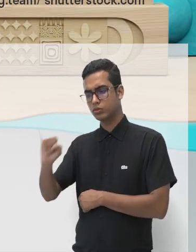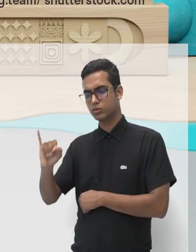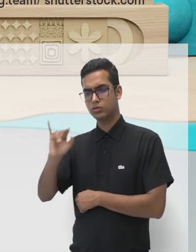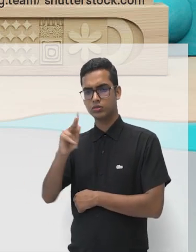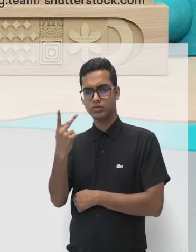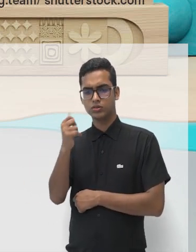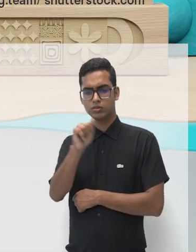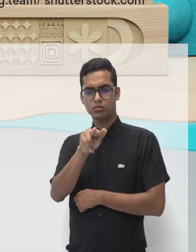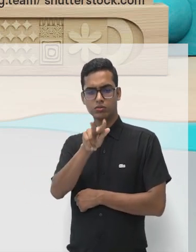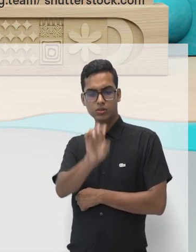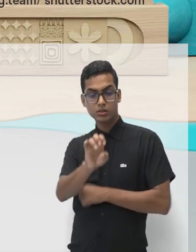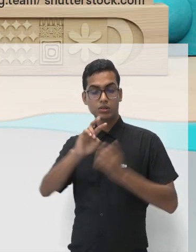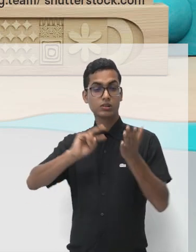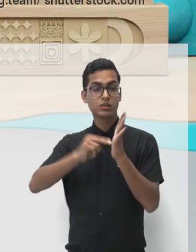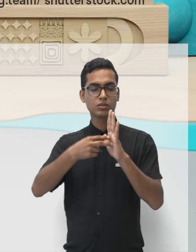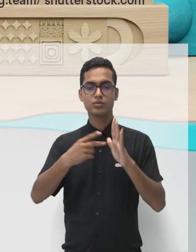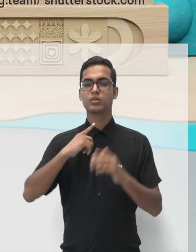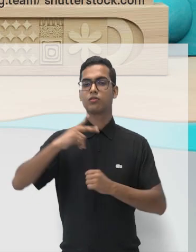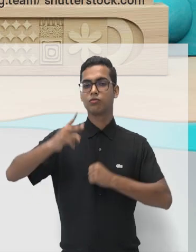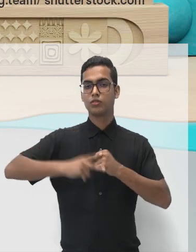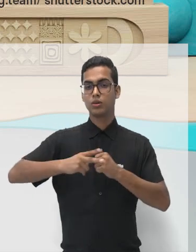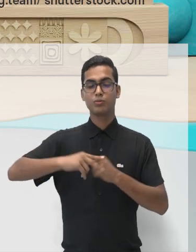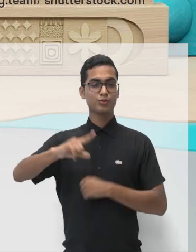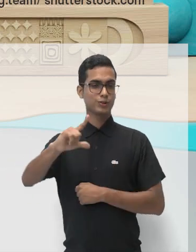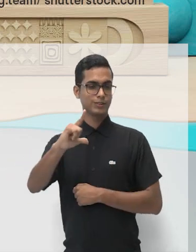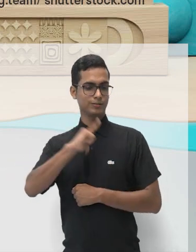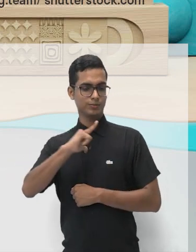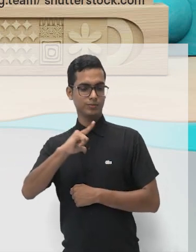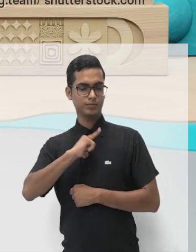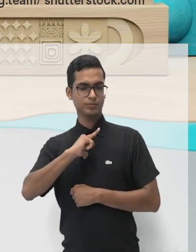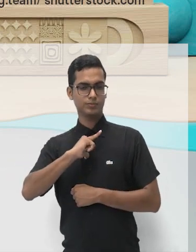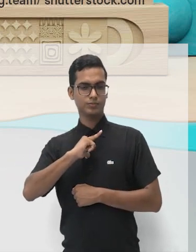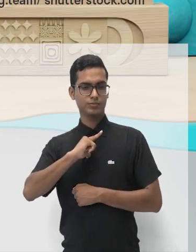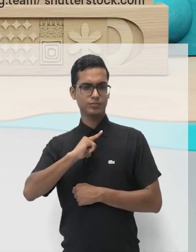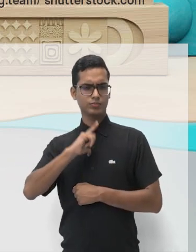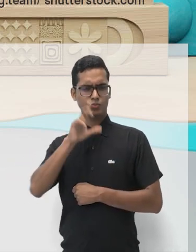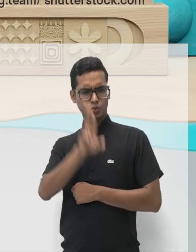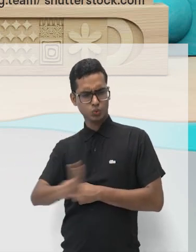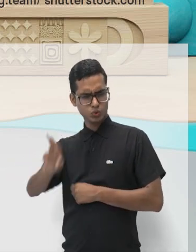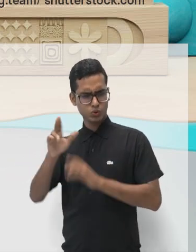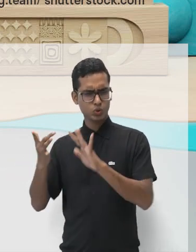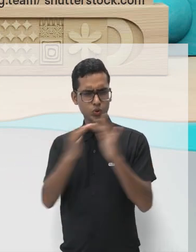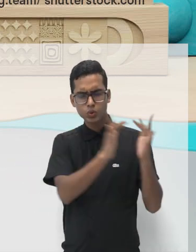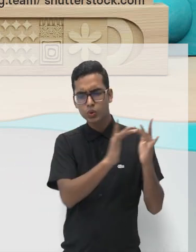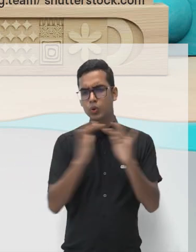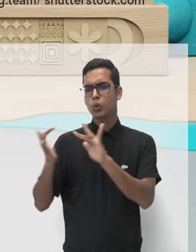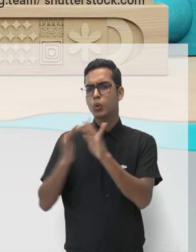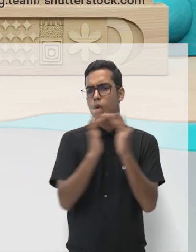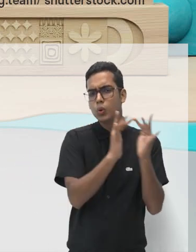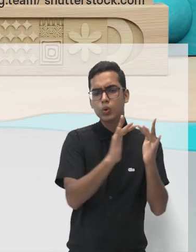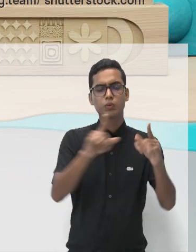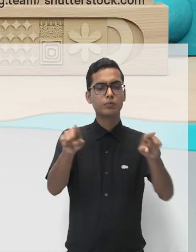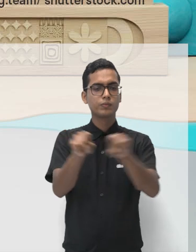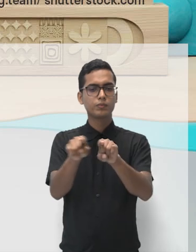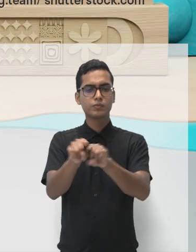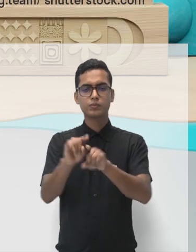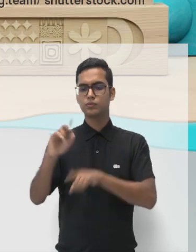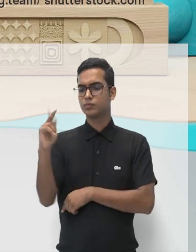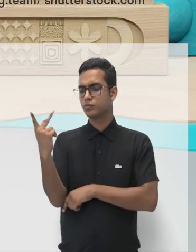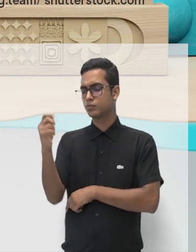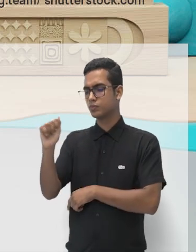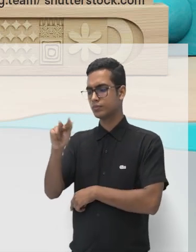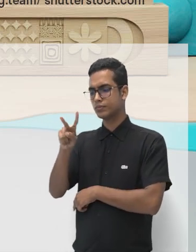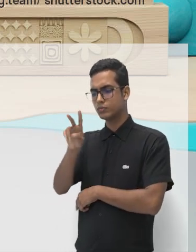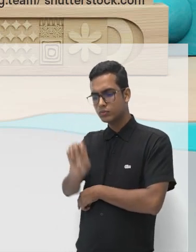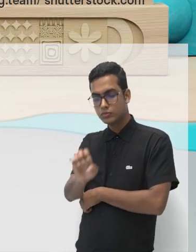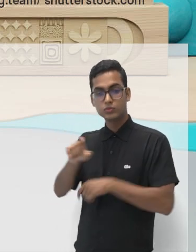o verbo ter na maioria das vezes, ok? Mas ele não é só usado nesse sentido. Nós utilizamos o have